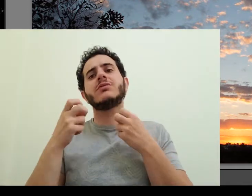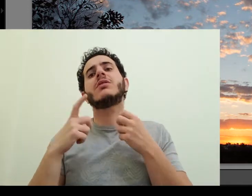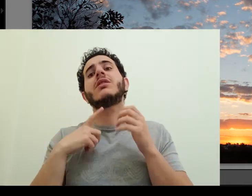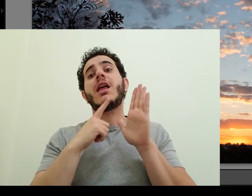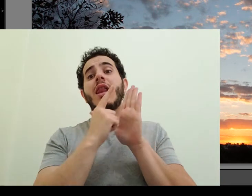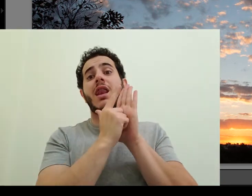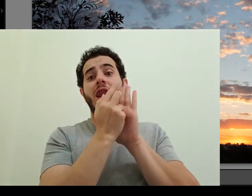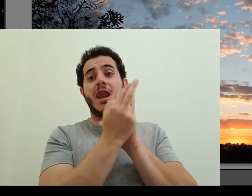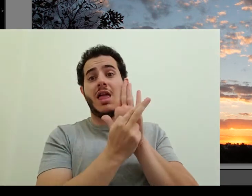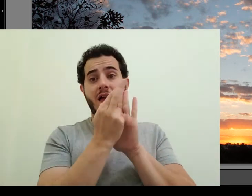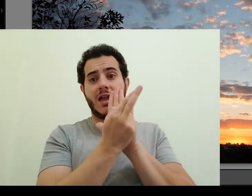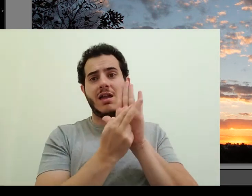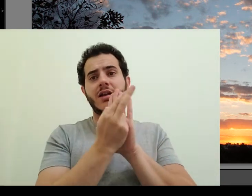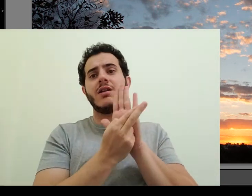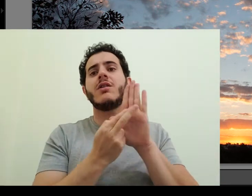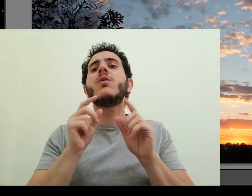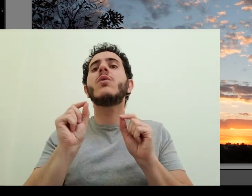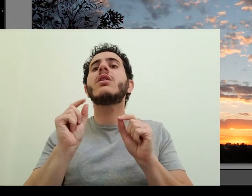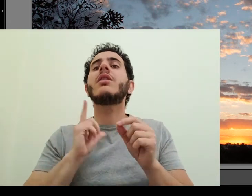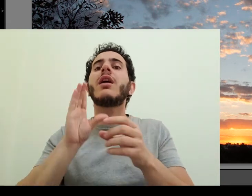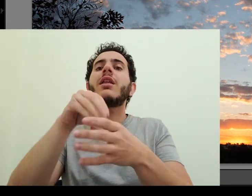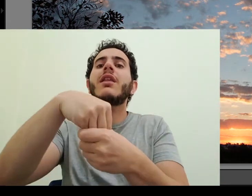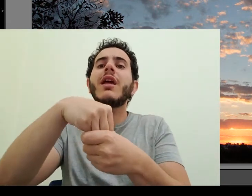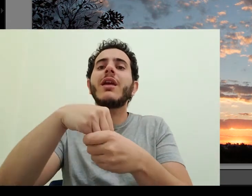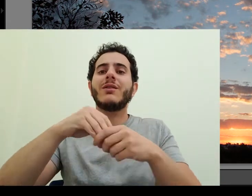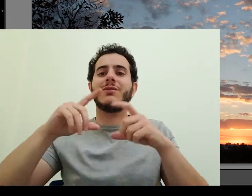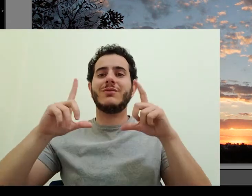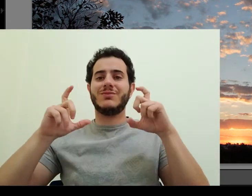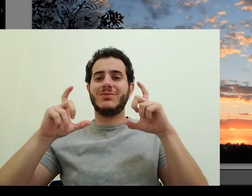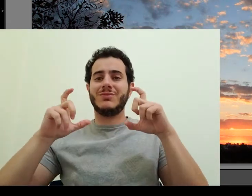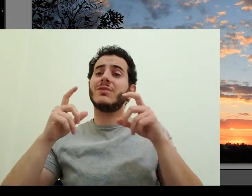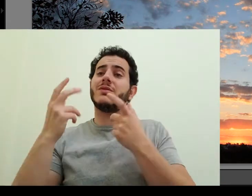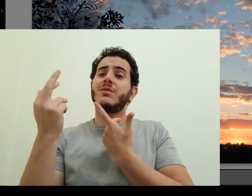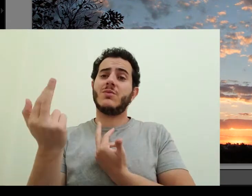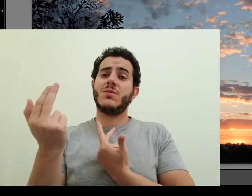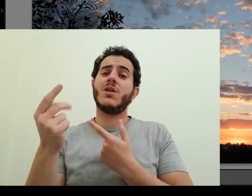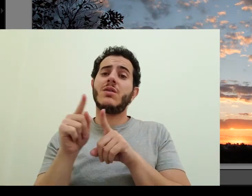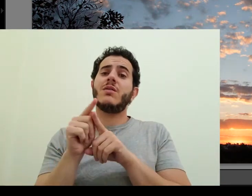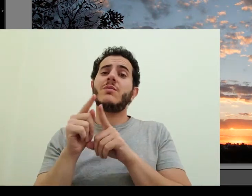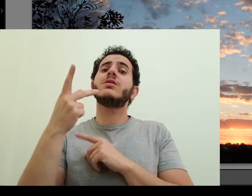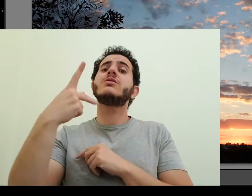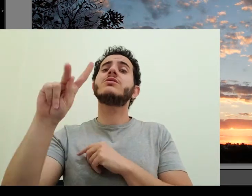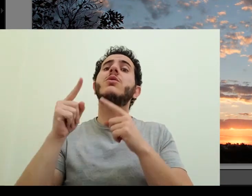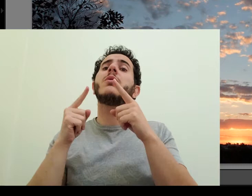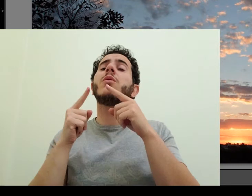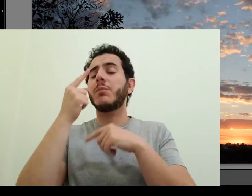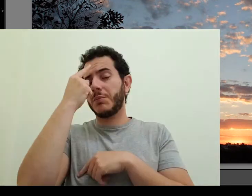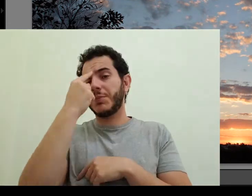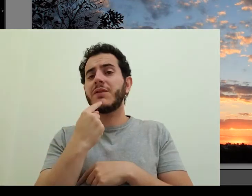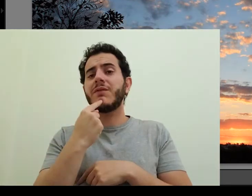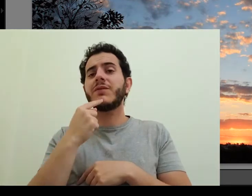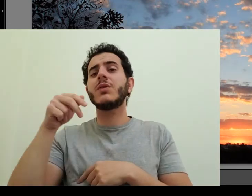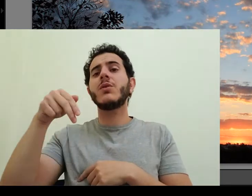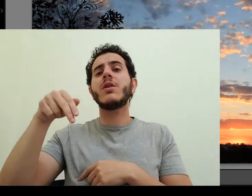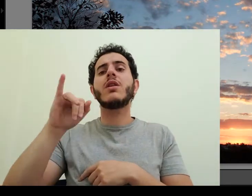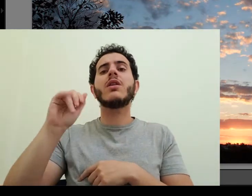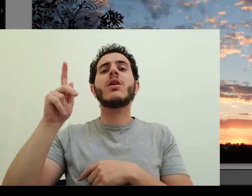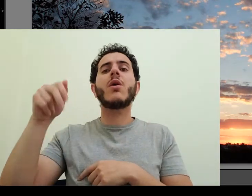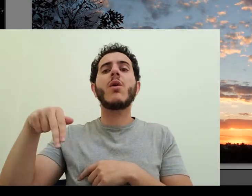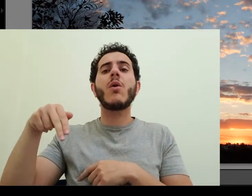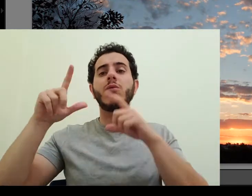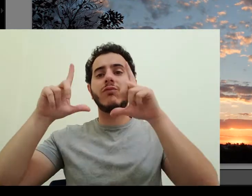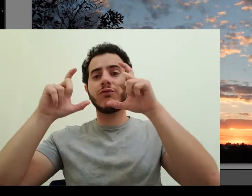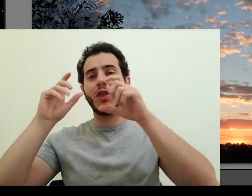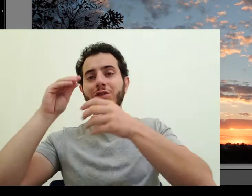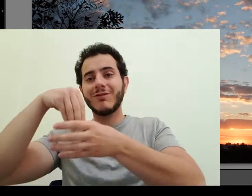encontra a correspondência exata da tua câmera. Se for Canon, vai ter aqui os perfis de cor da sua câmera Canon. Se é Nikon, da sua Nikon.